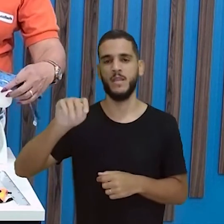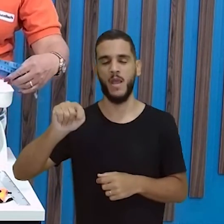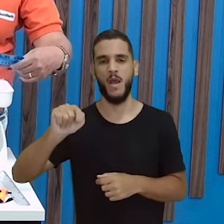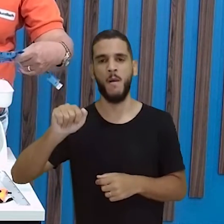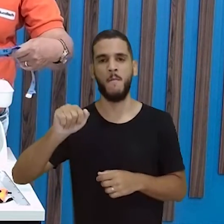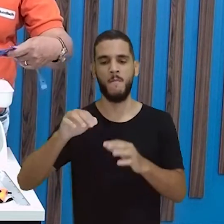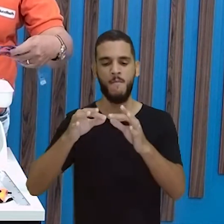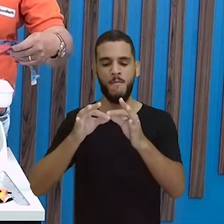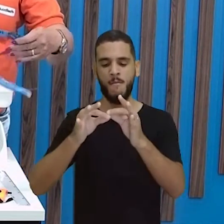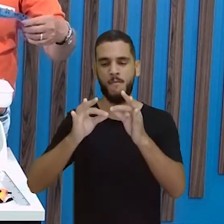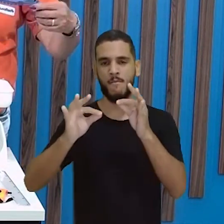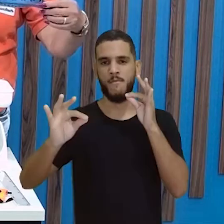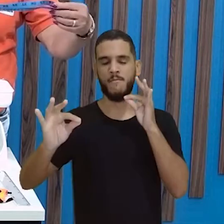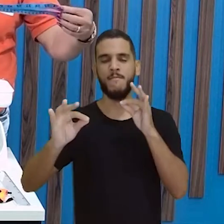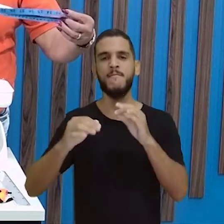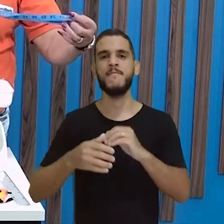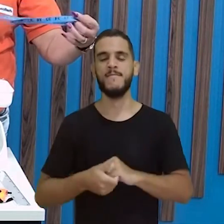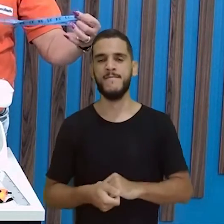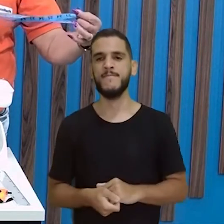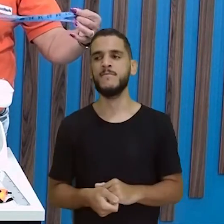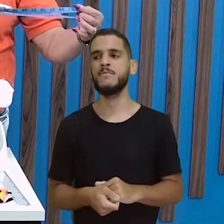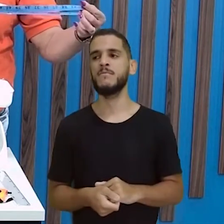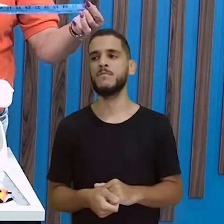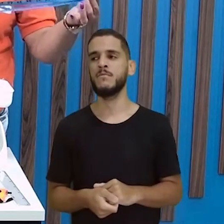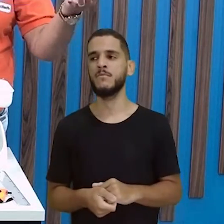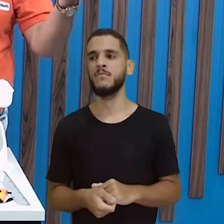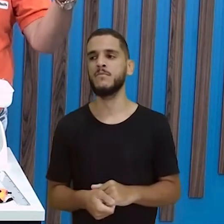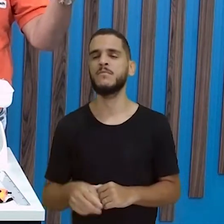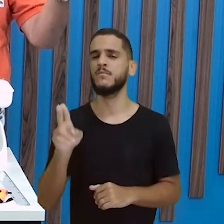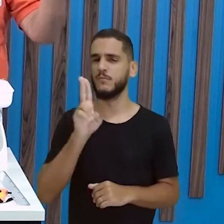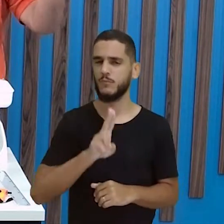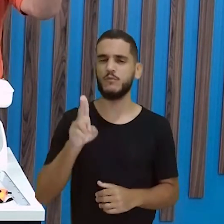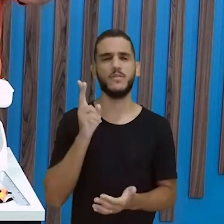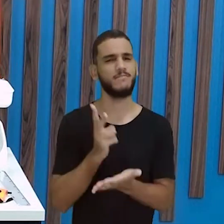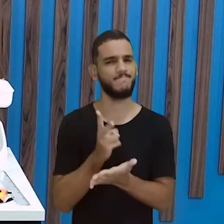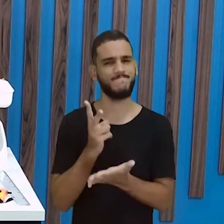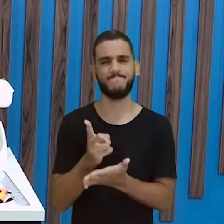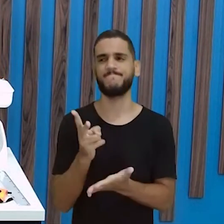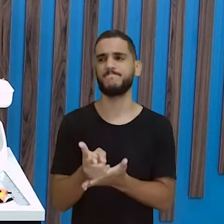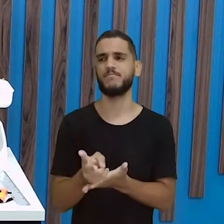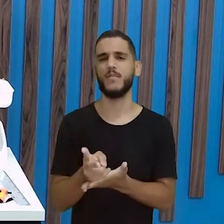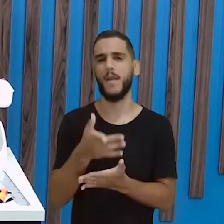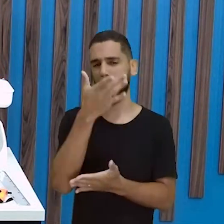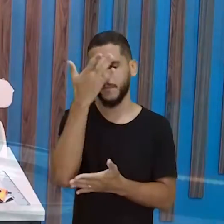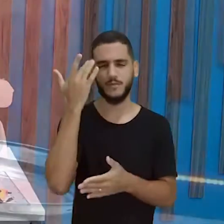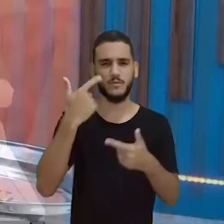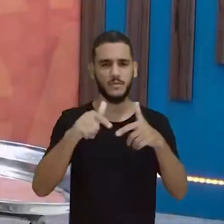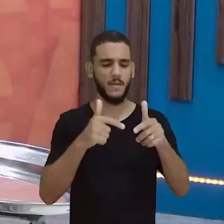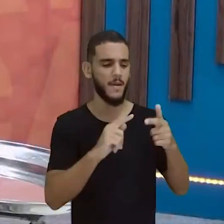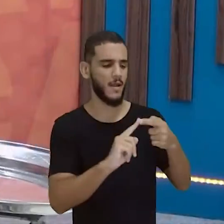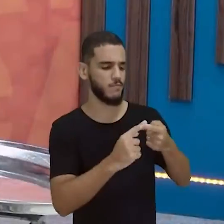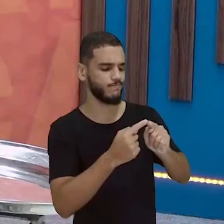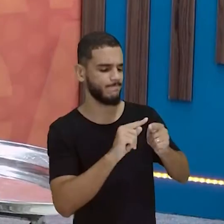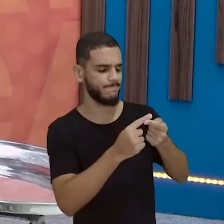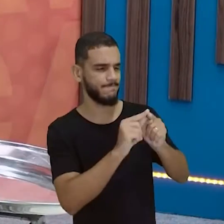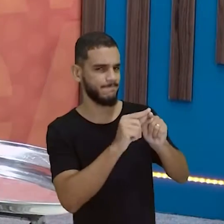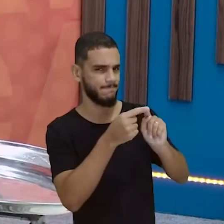olha só, a fita métrica, muito utilizada por costureira,